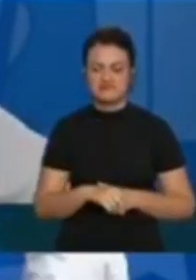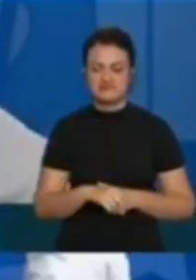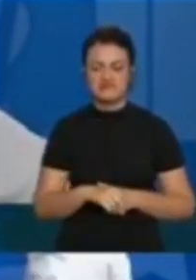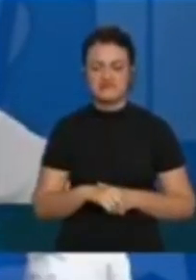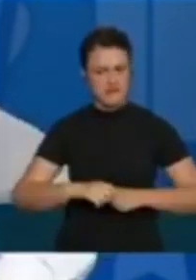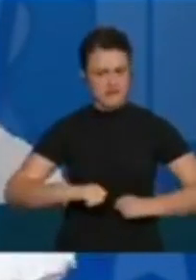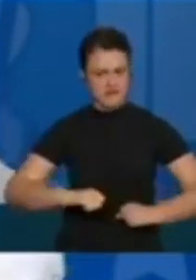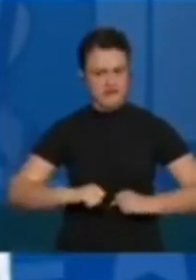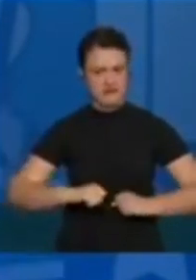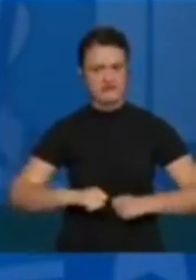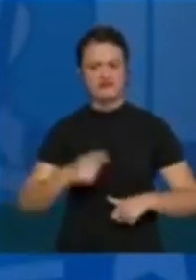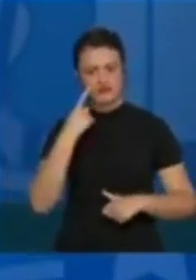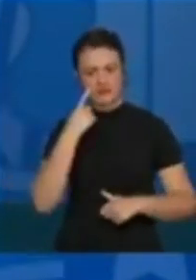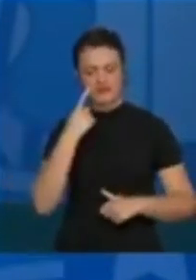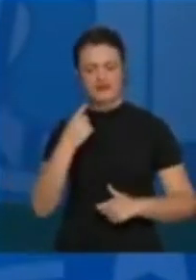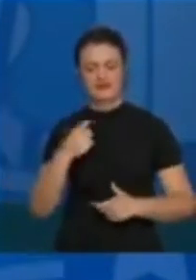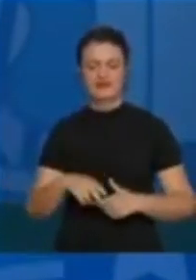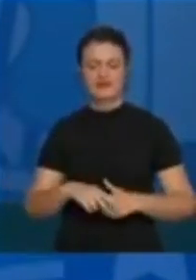Davi é bem forte,